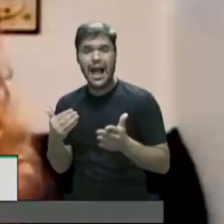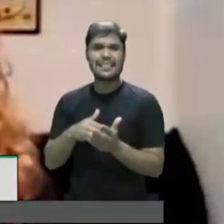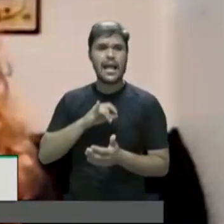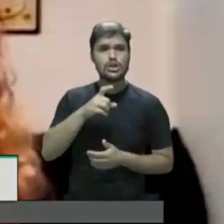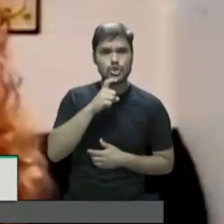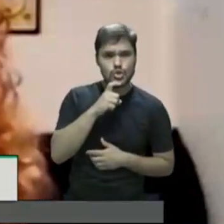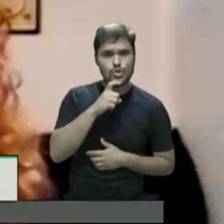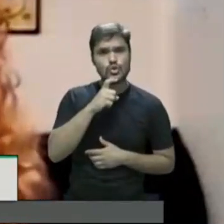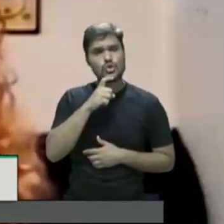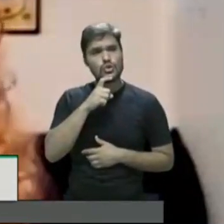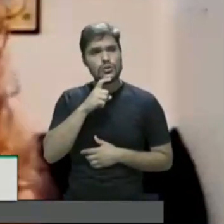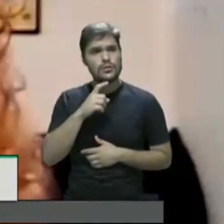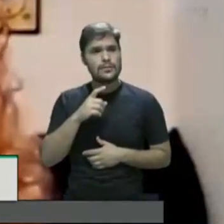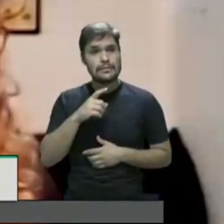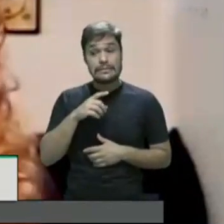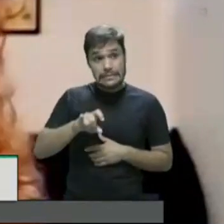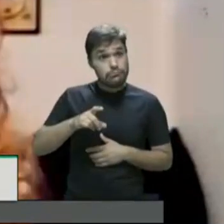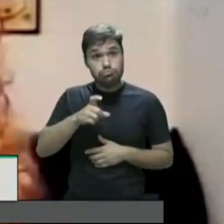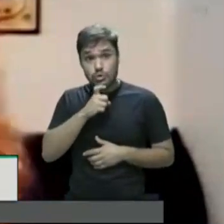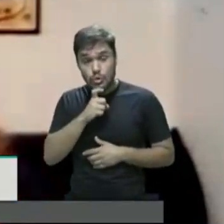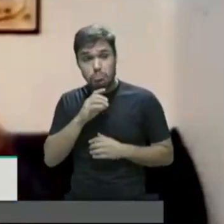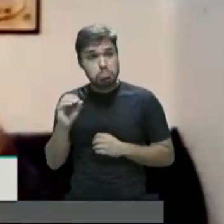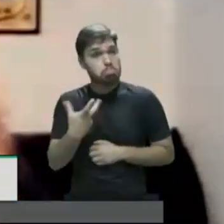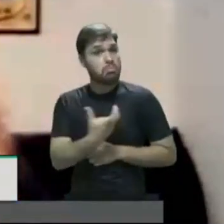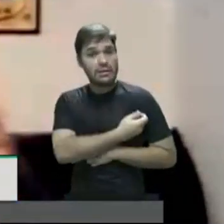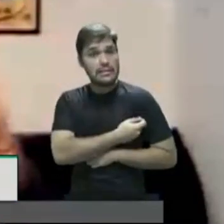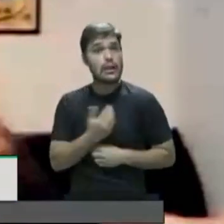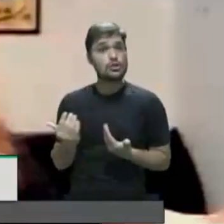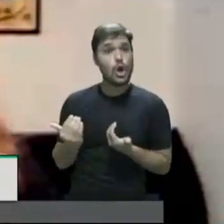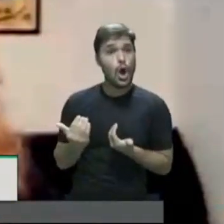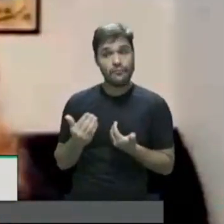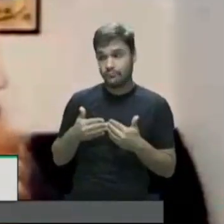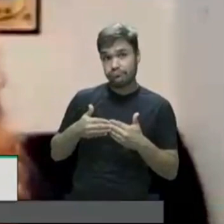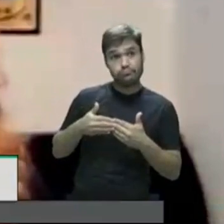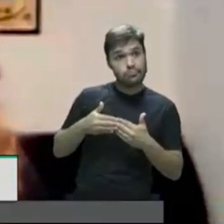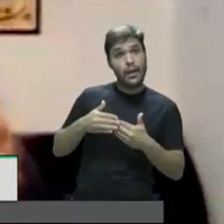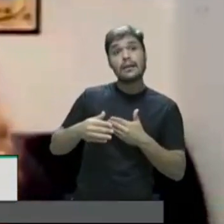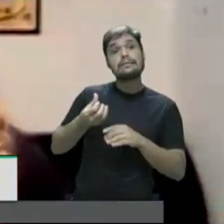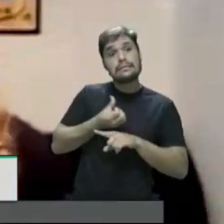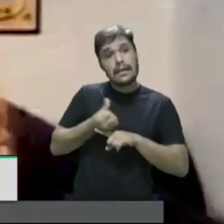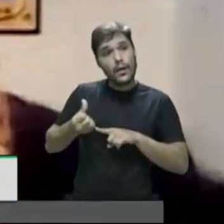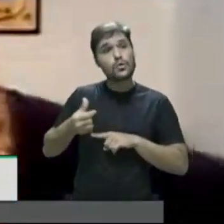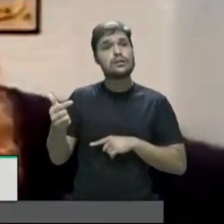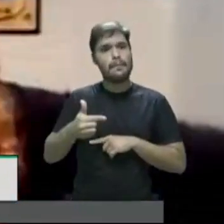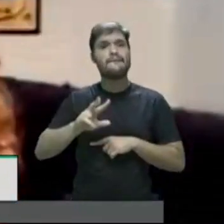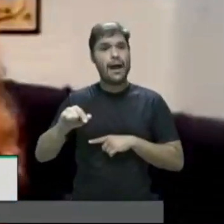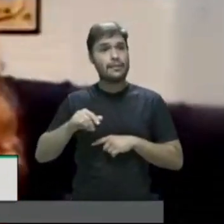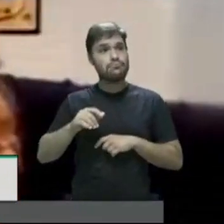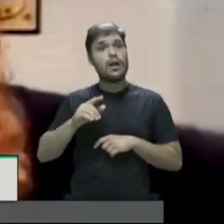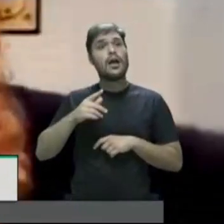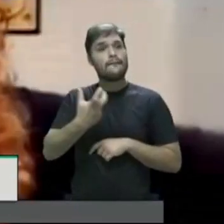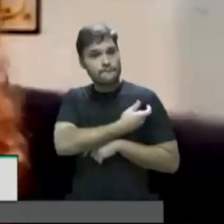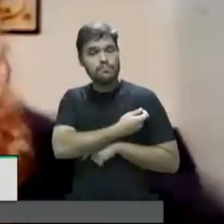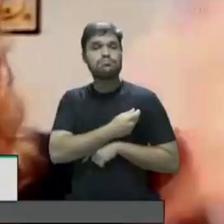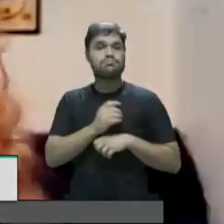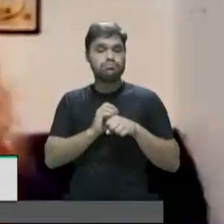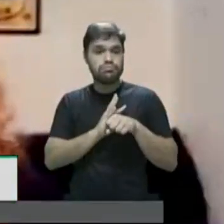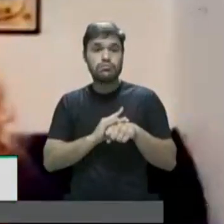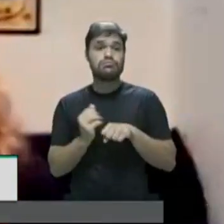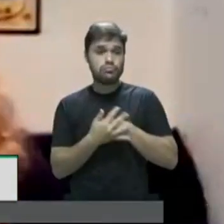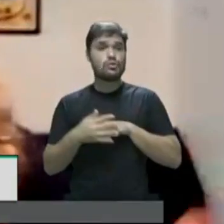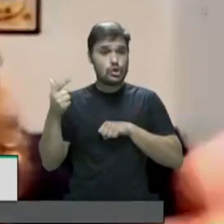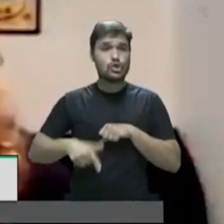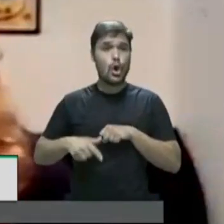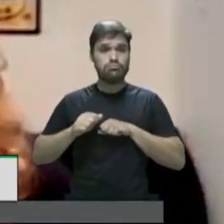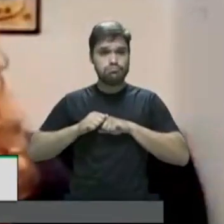senão nós teremos uma terceira onda no país. Então, nós não nos contentamos em dizer temos 500 milhões de doses,